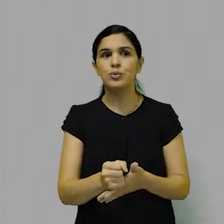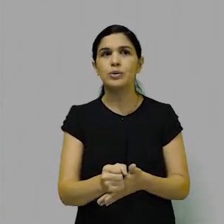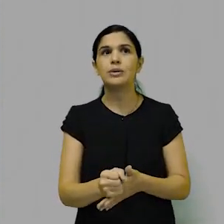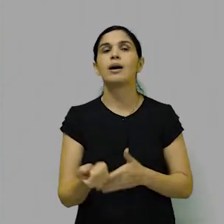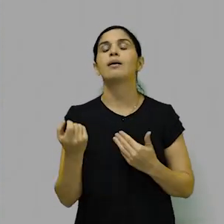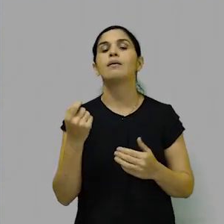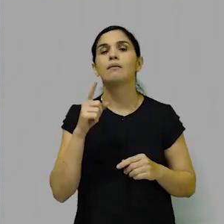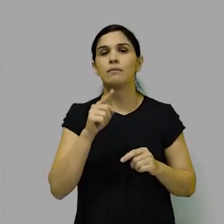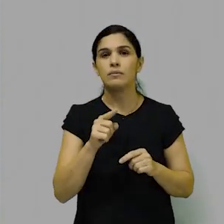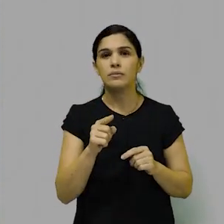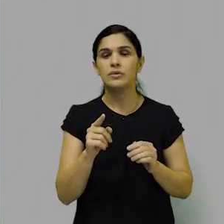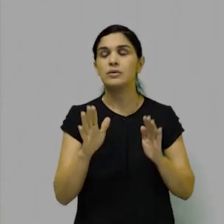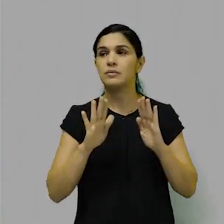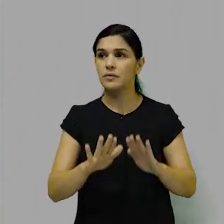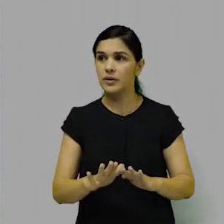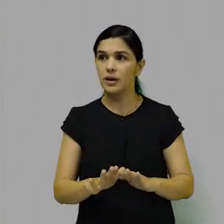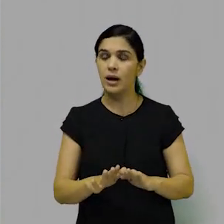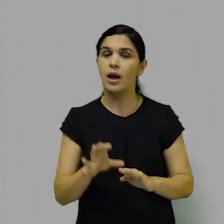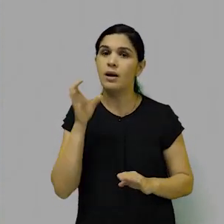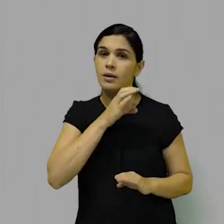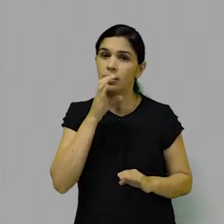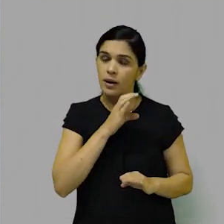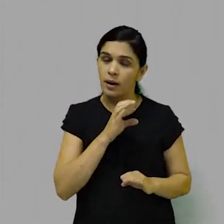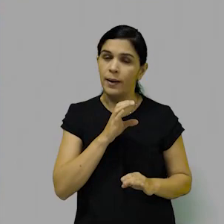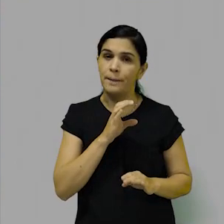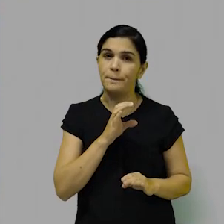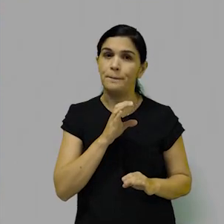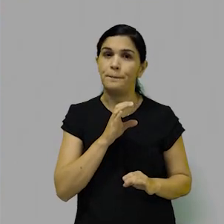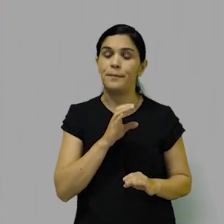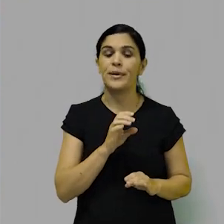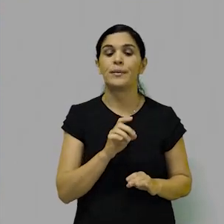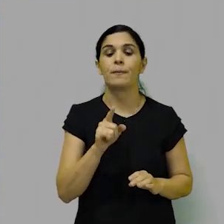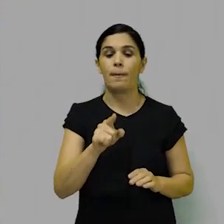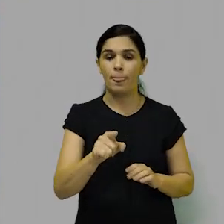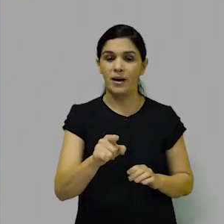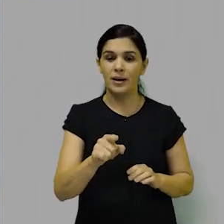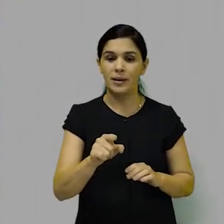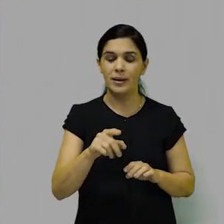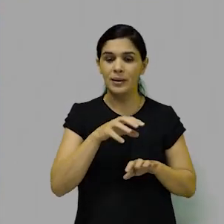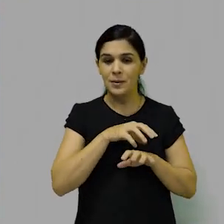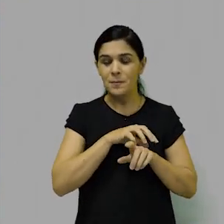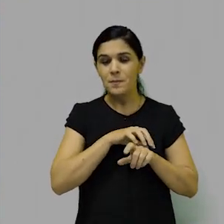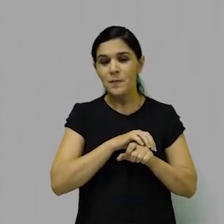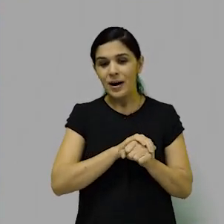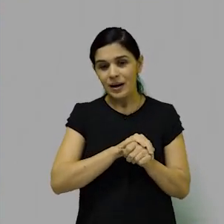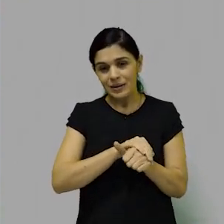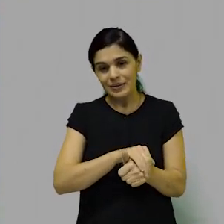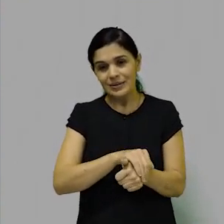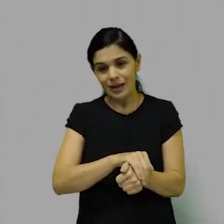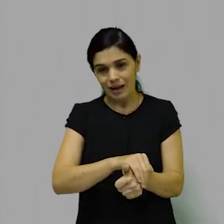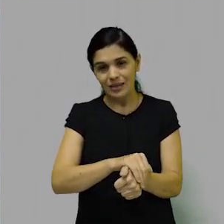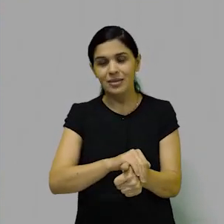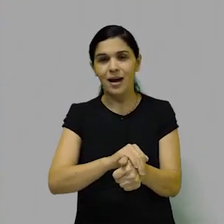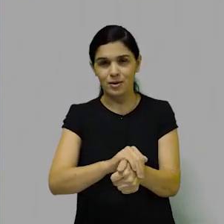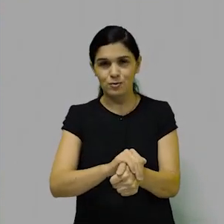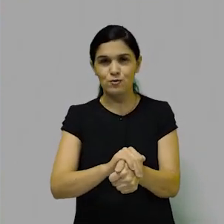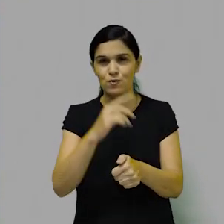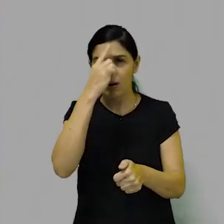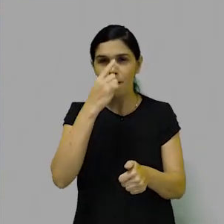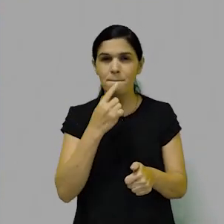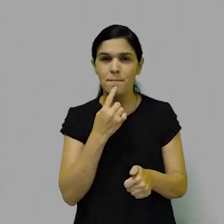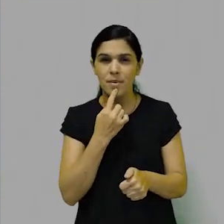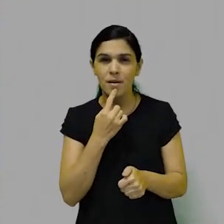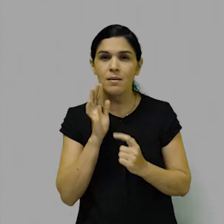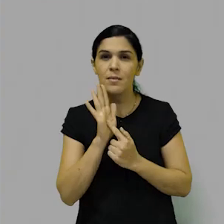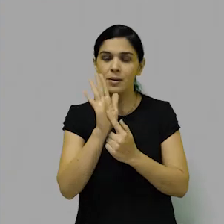muito fácil, você poderia continuar por horas. Coloquei até uma tartaruguinha aí, que é um animal que ele é lento, para que vocês entendam que